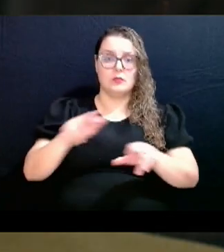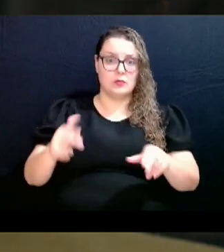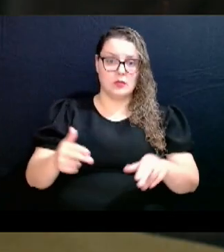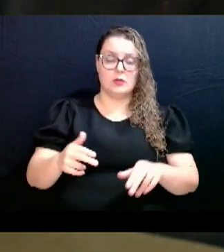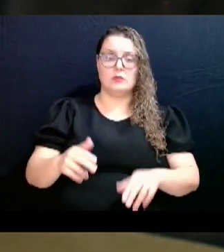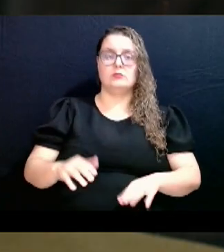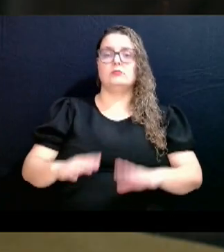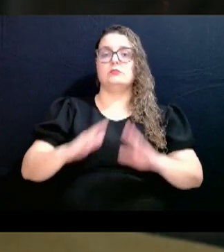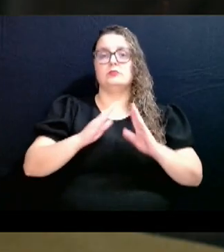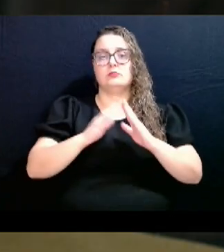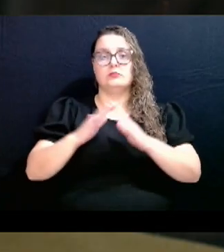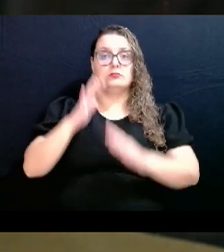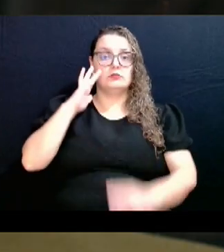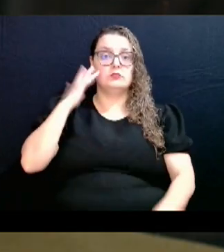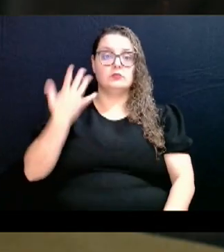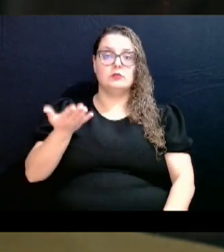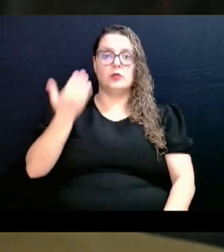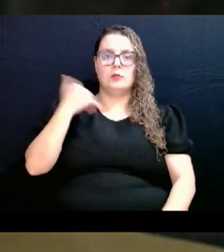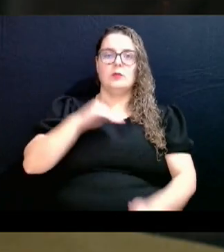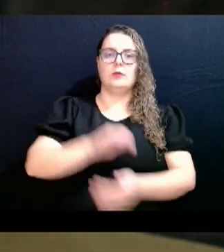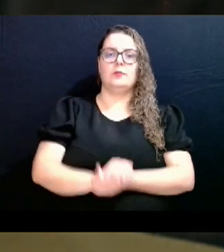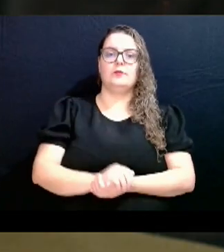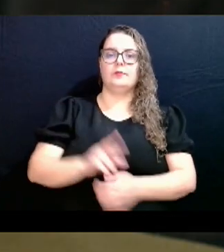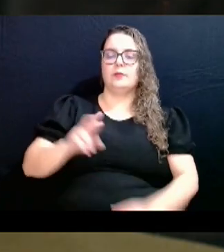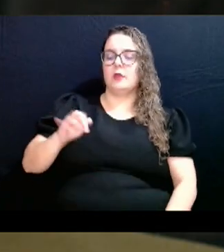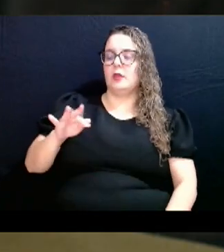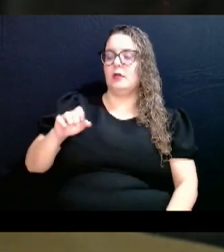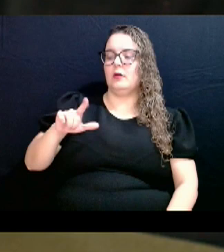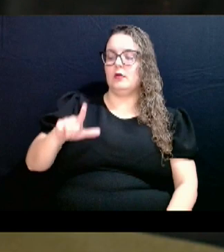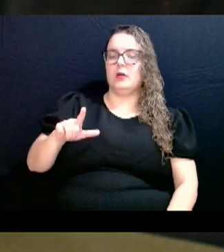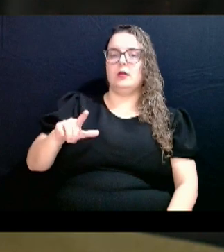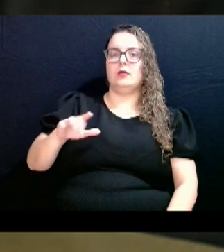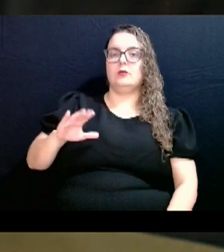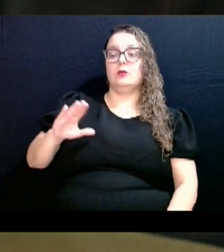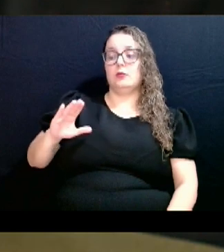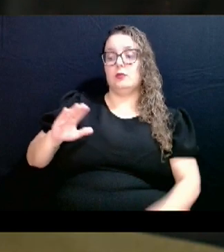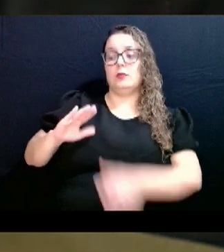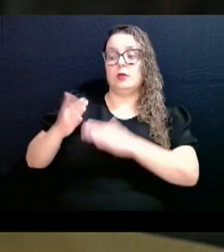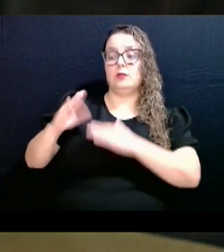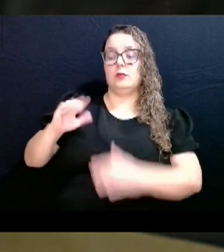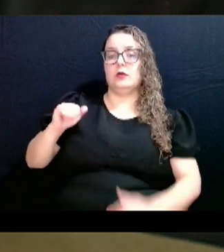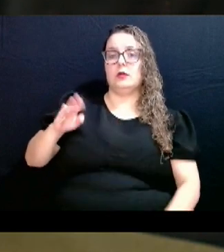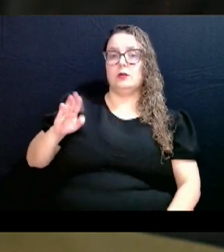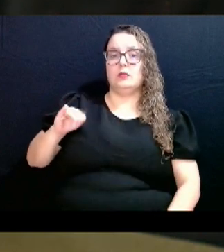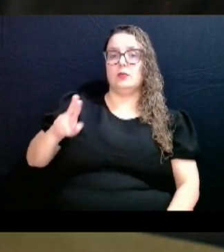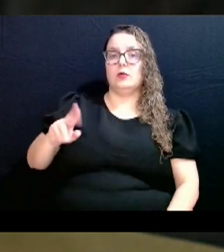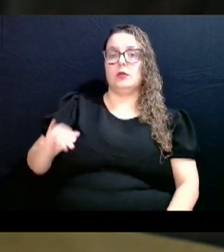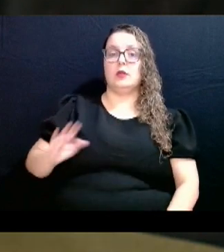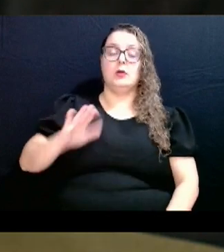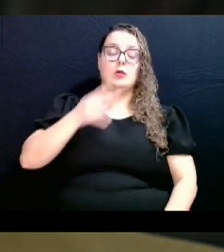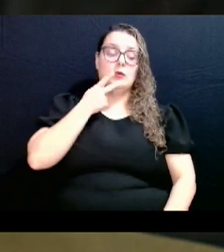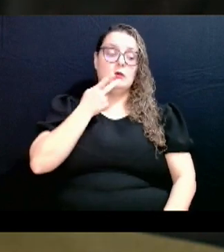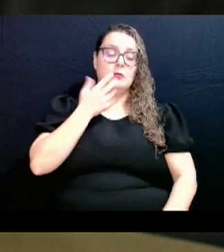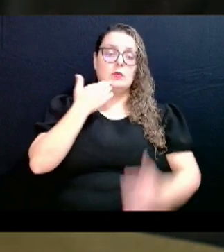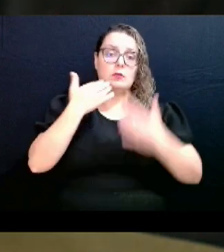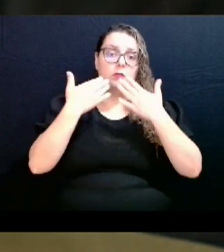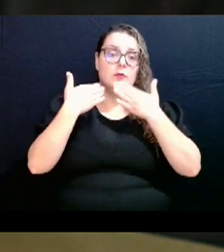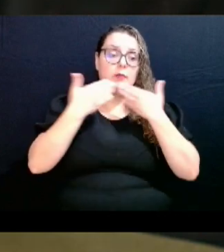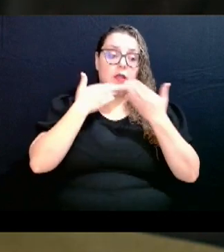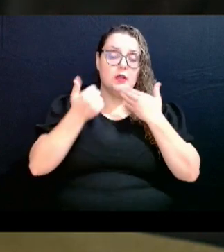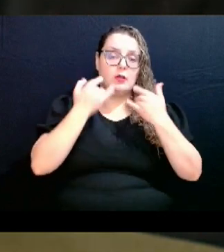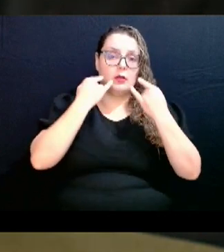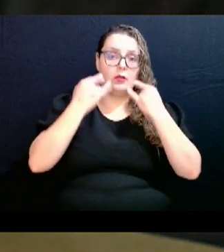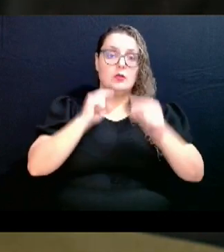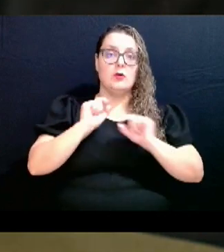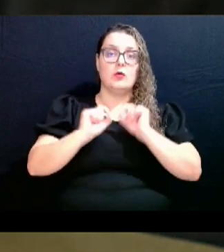fica sabendo. Vamos lá, Rafael Martins do Cambuí. Quando falamos em melhor interesse da criança, como equilibrar o que é legalmente